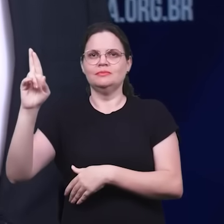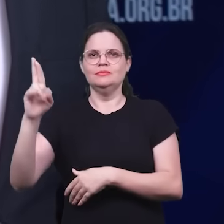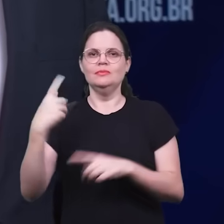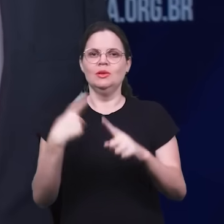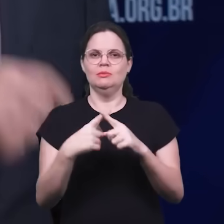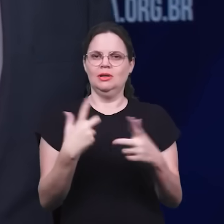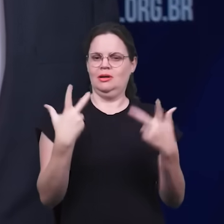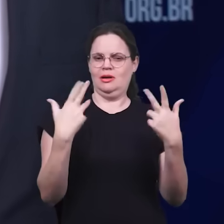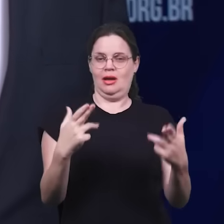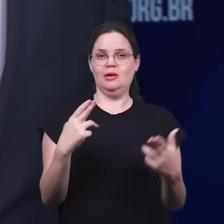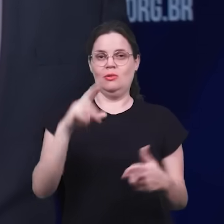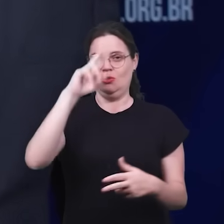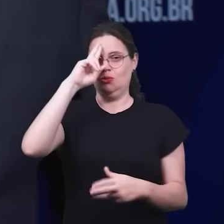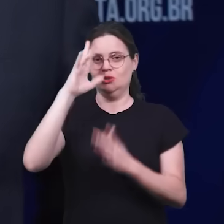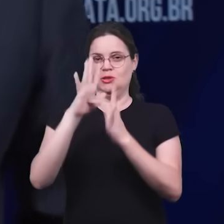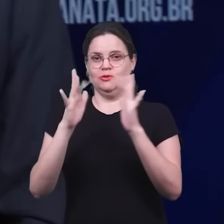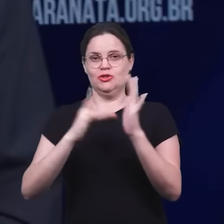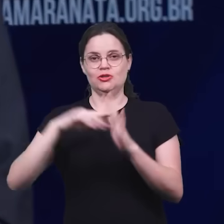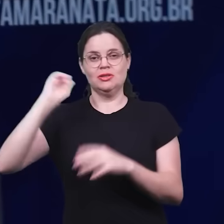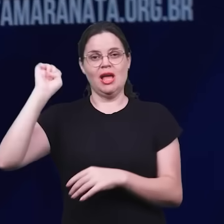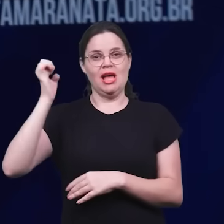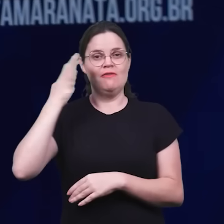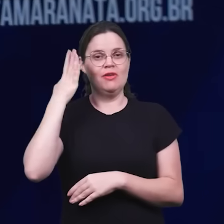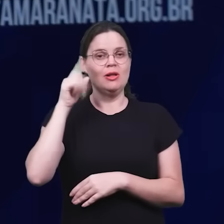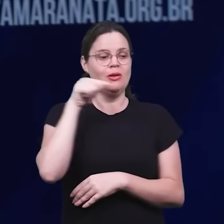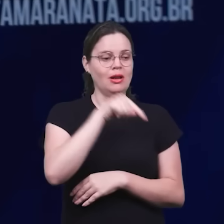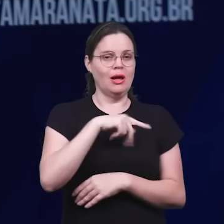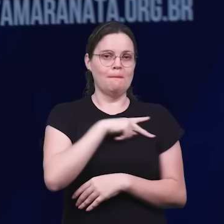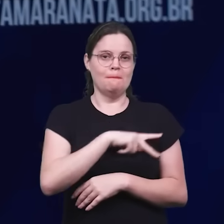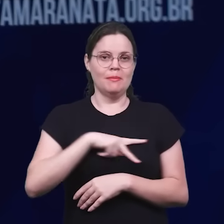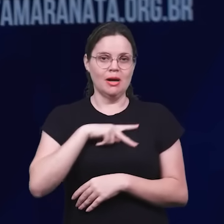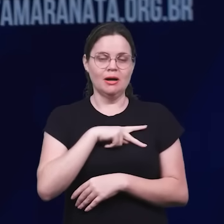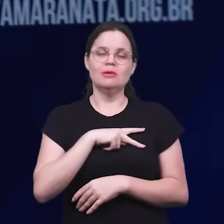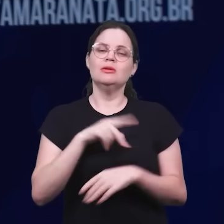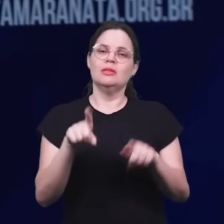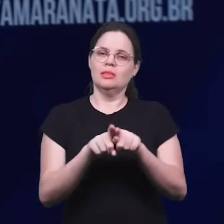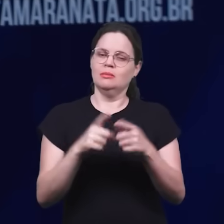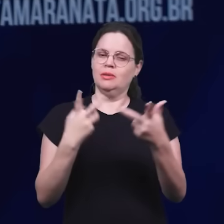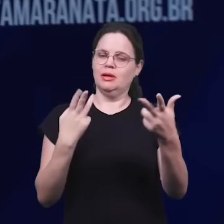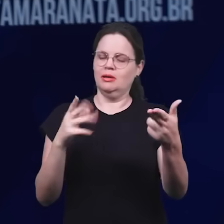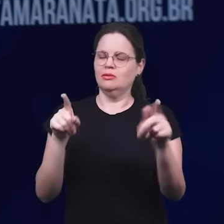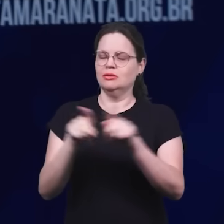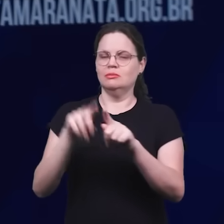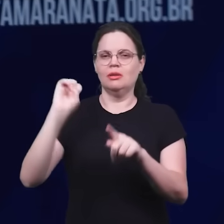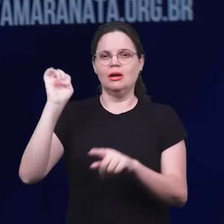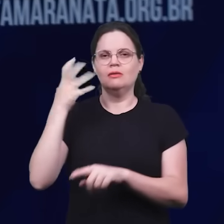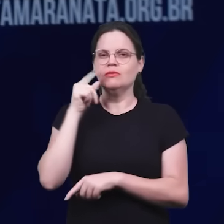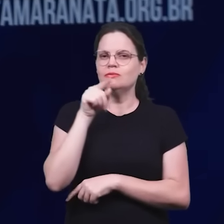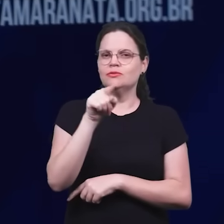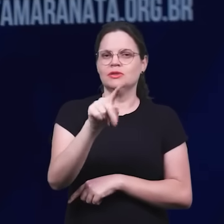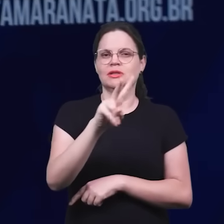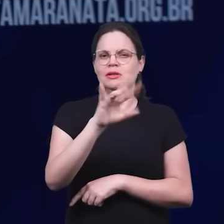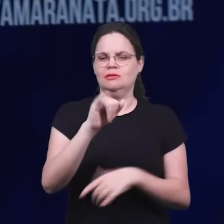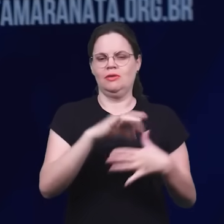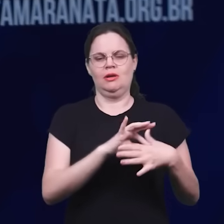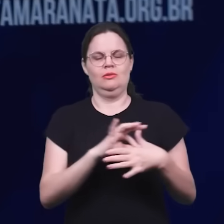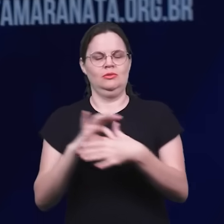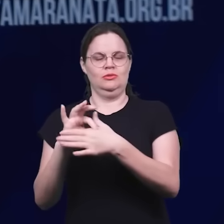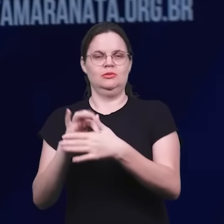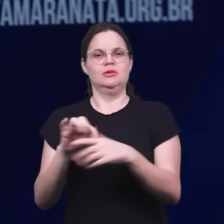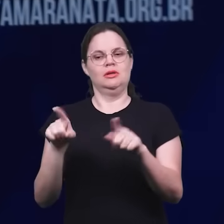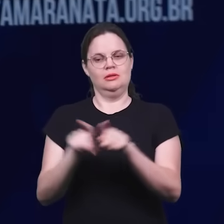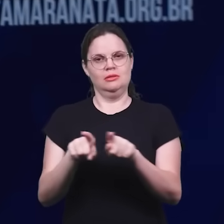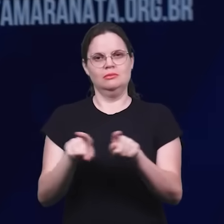Paulo dessa fé gloriosa. Agora é o mesmo Jesus que vai conduzi-lo